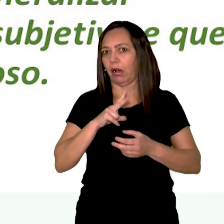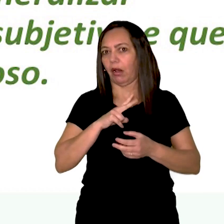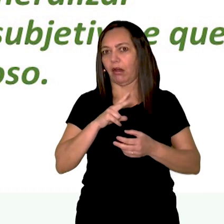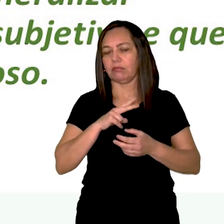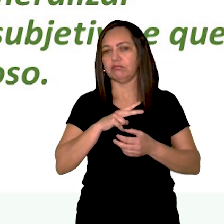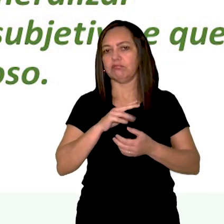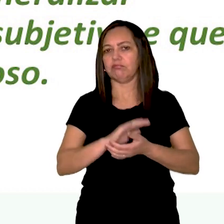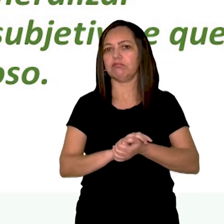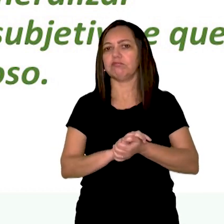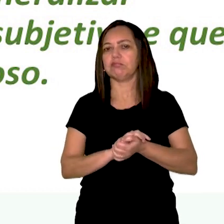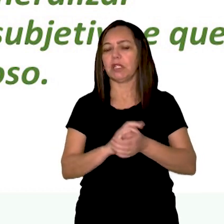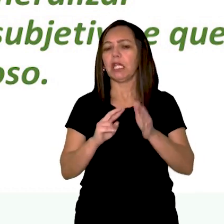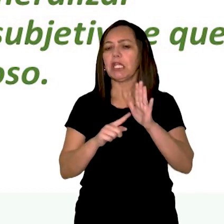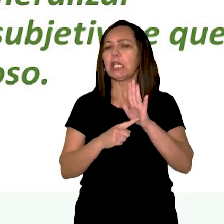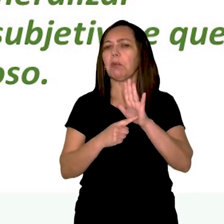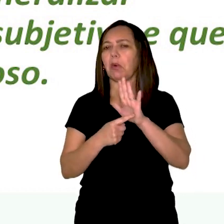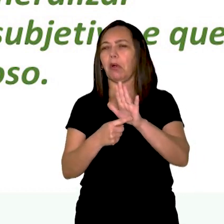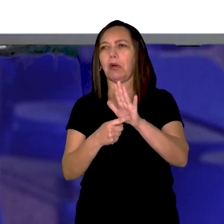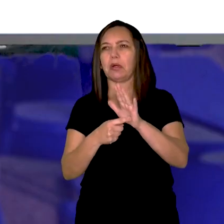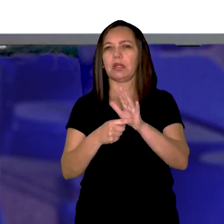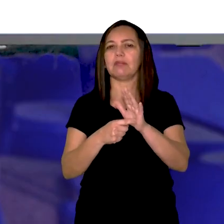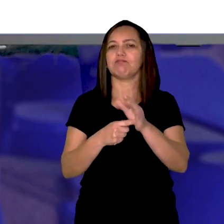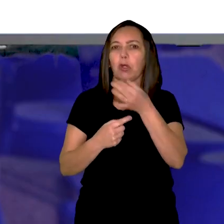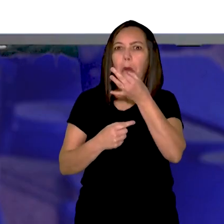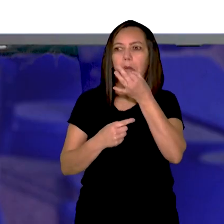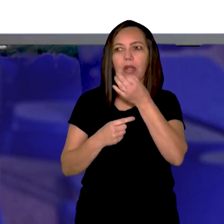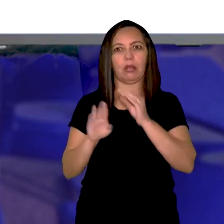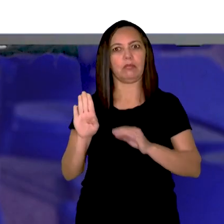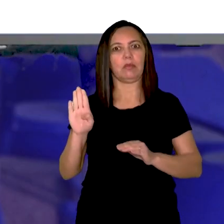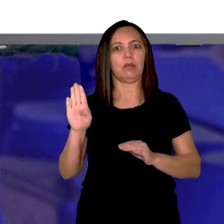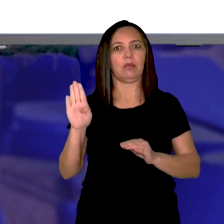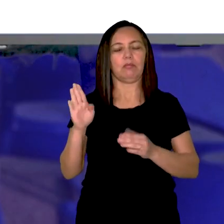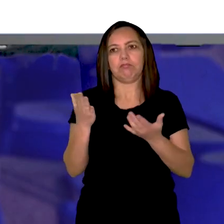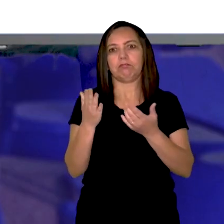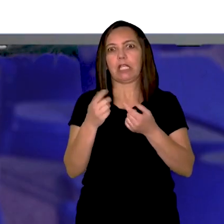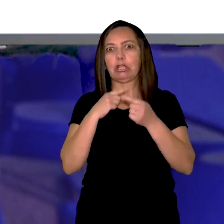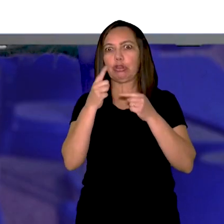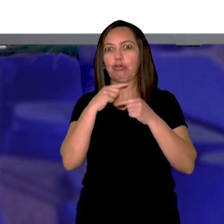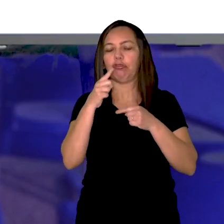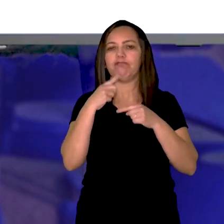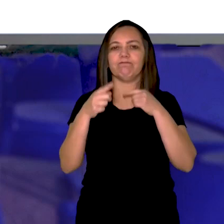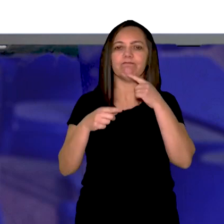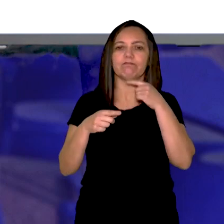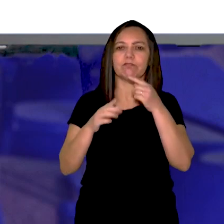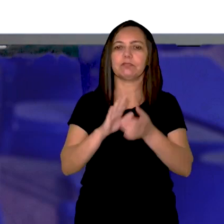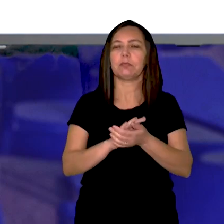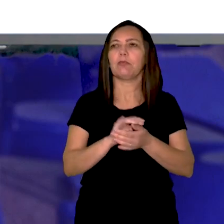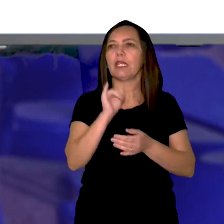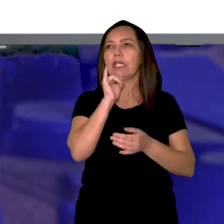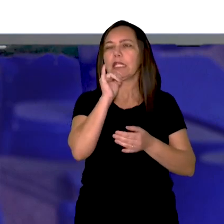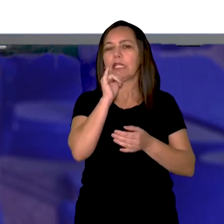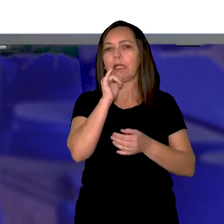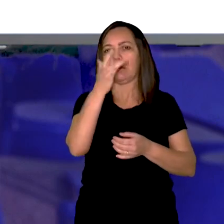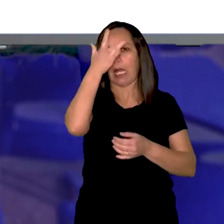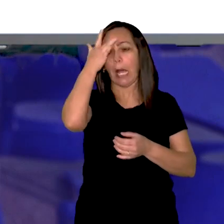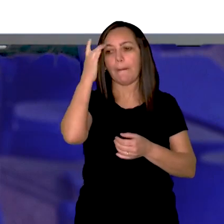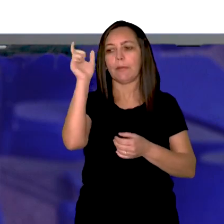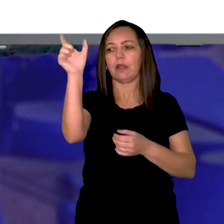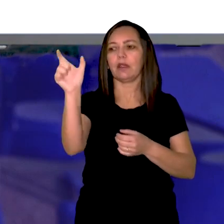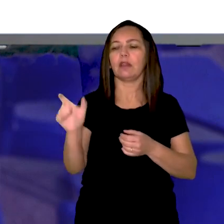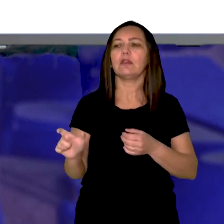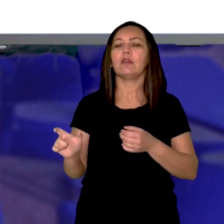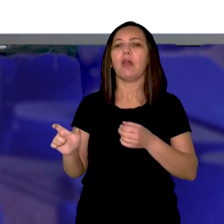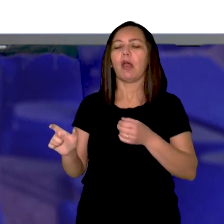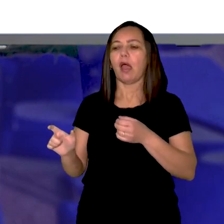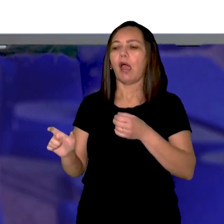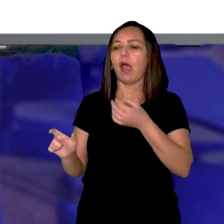se mostra ambíguo e duvidoso. Então, geralmente, a pessoa ela emite uma opinião que é